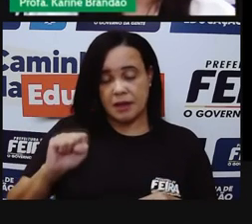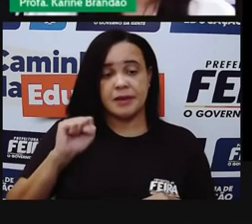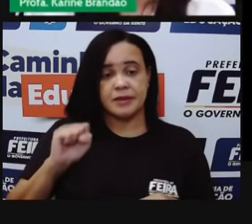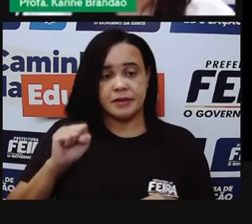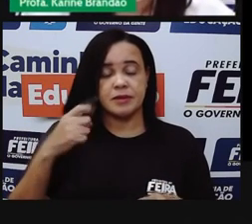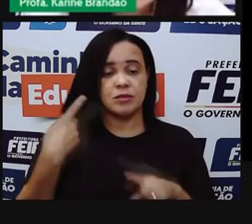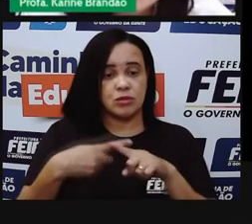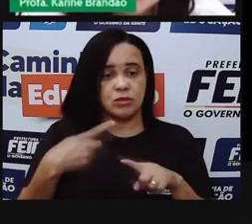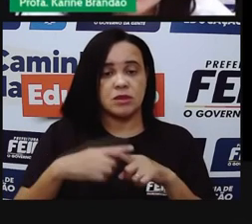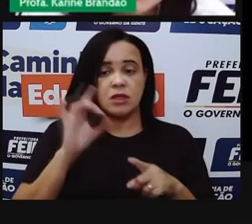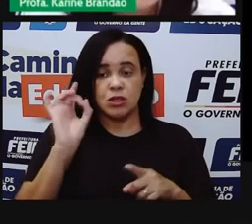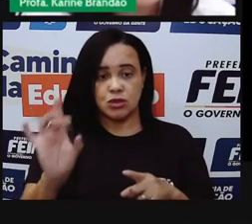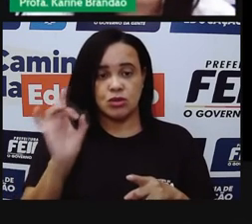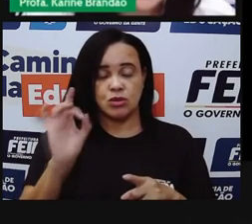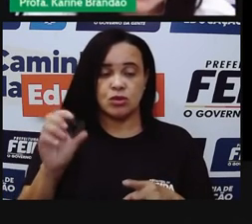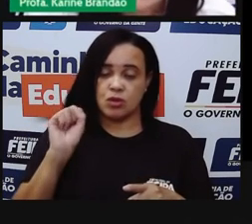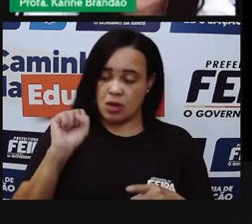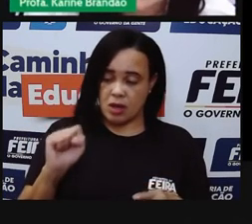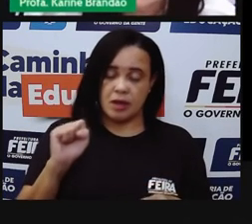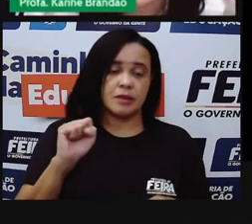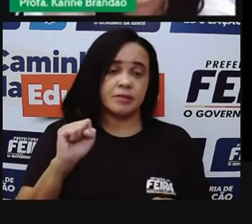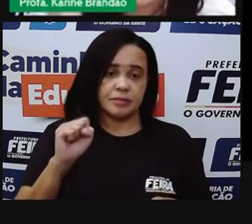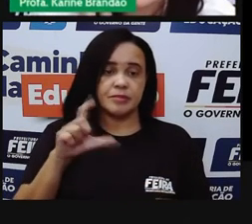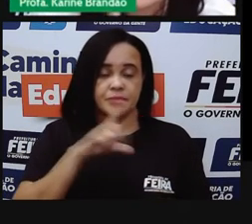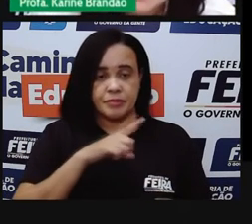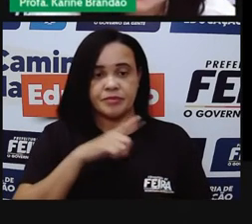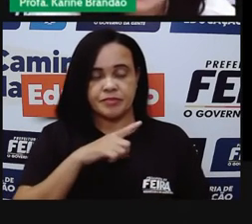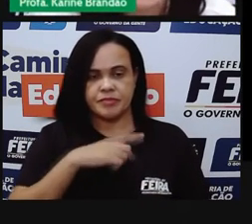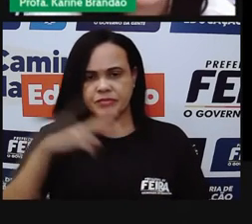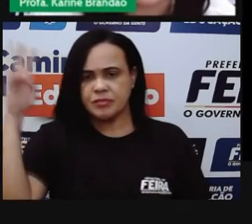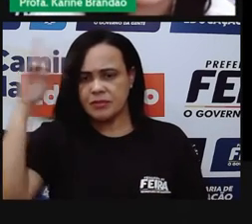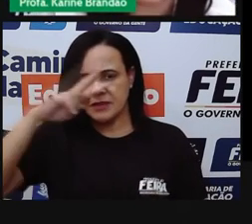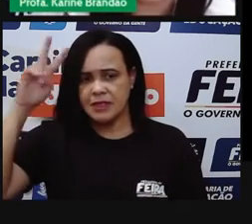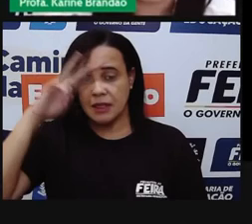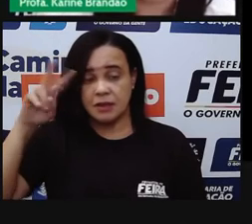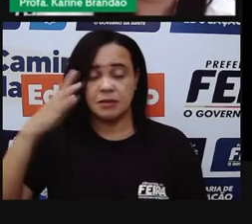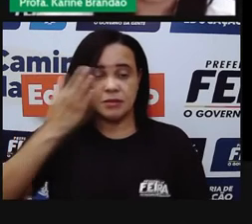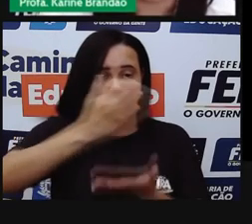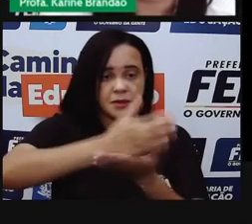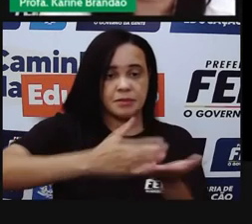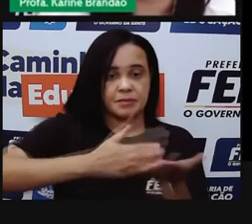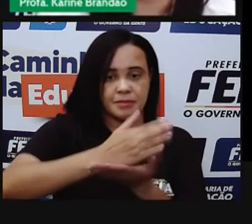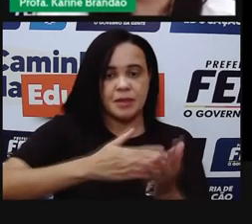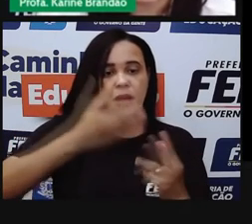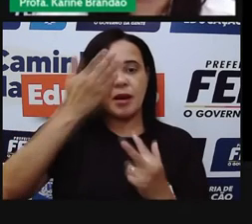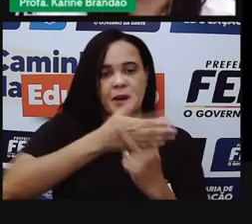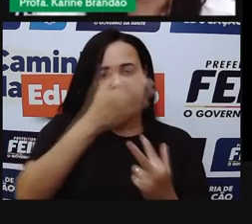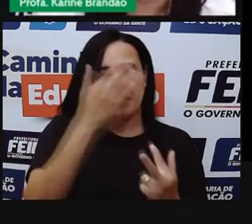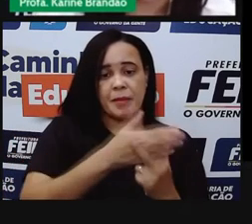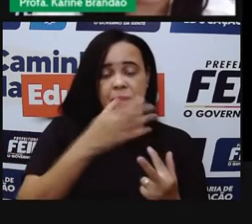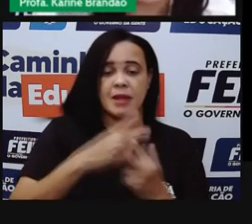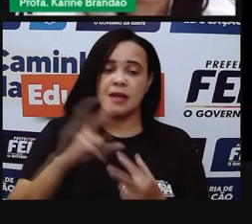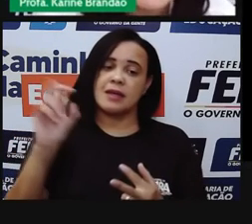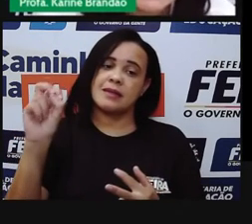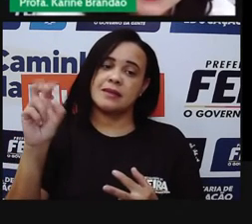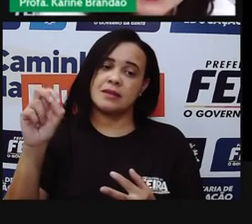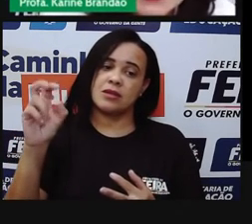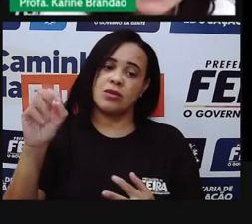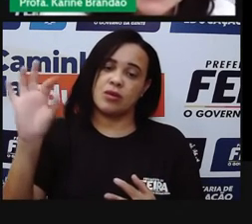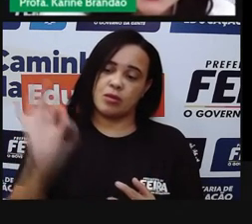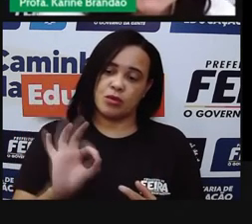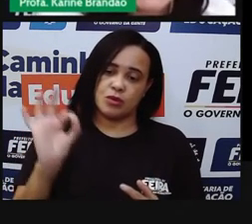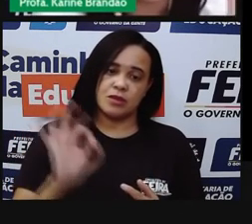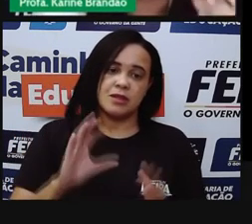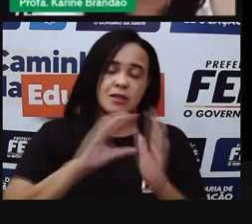aí, para o que, que acontece? O pai, lembra da metade? O pai vai dar no seu espermatozoide lá a metade